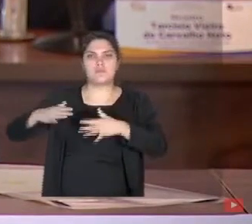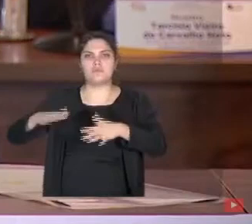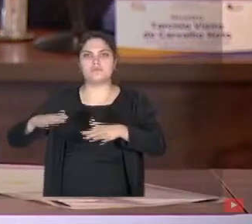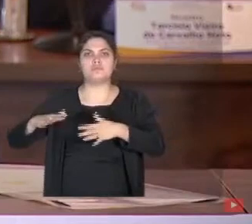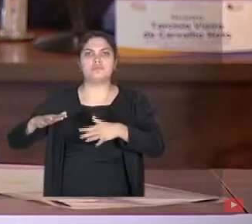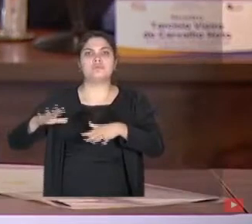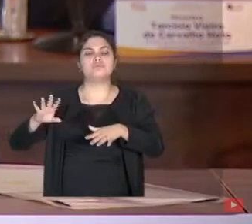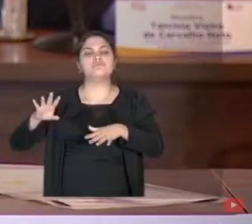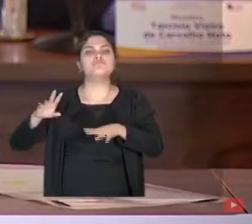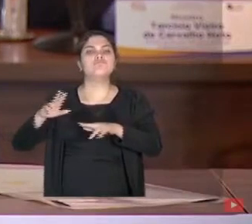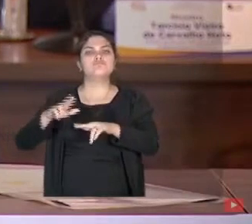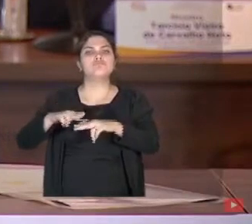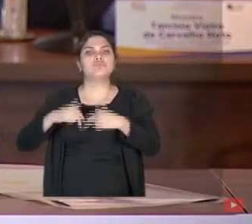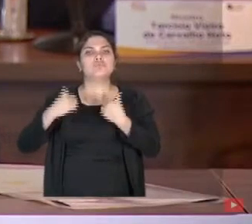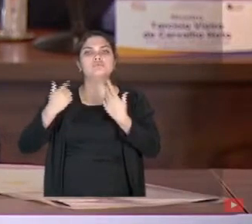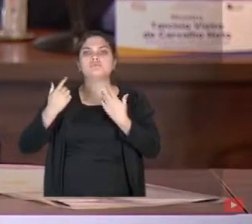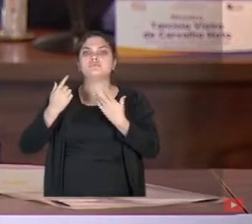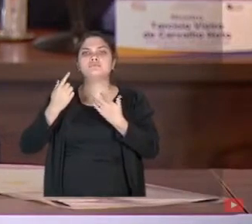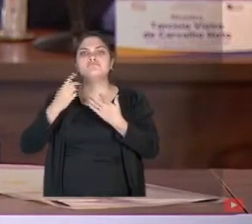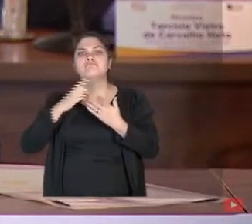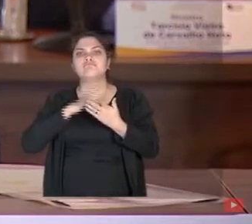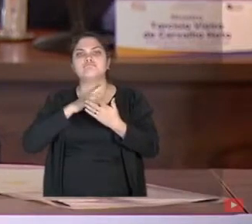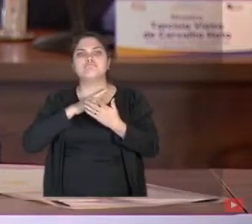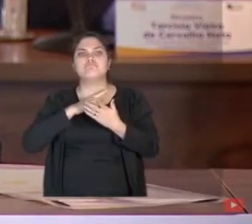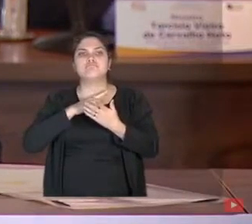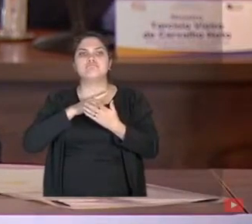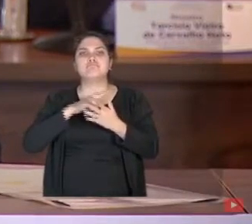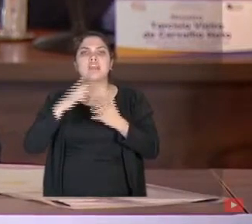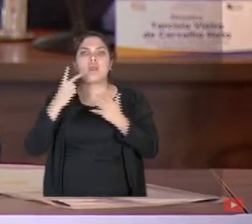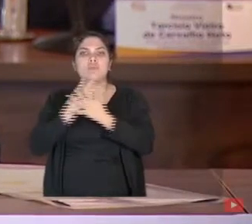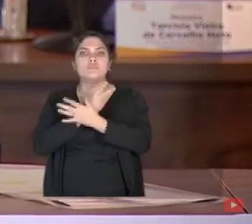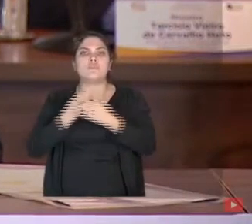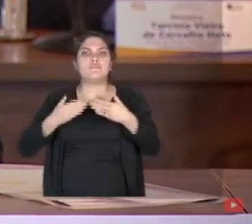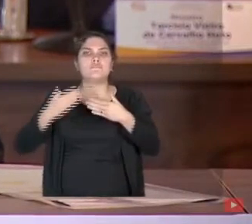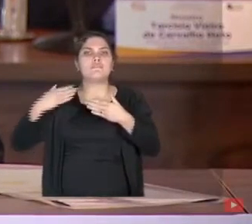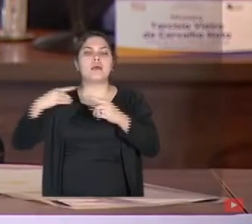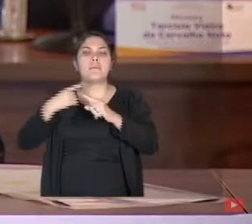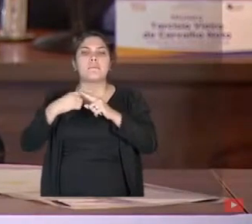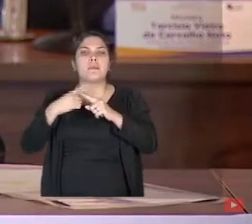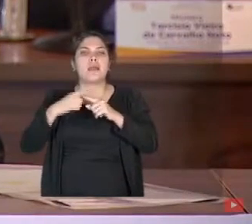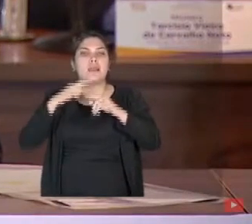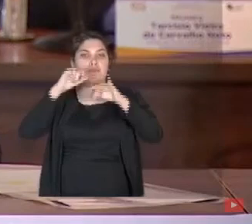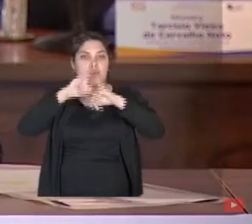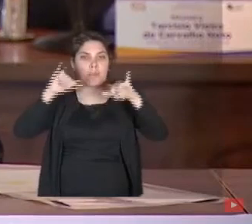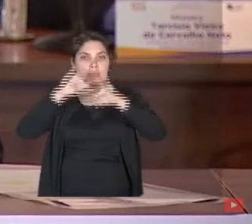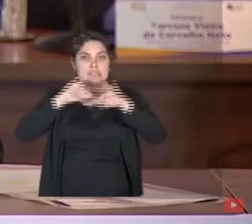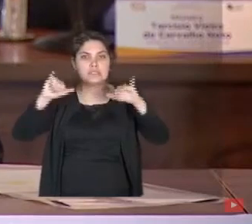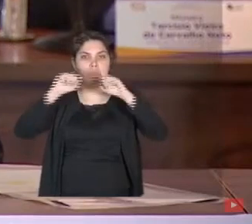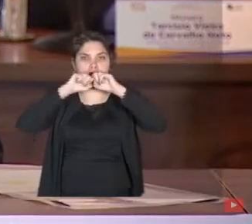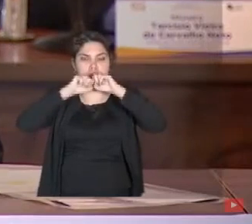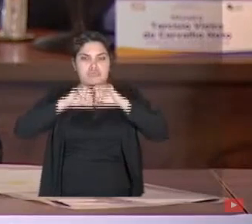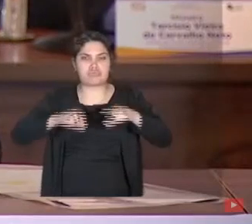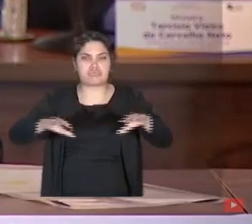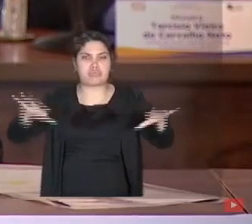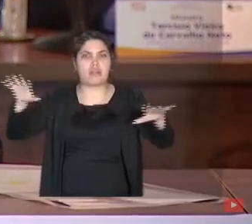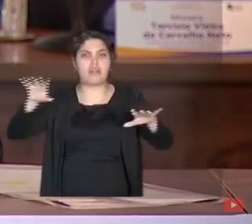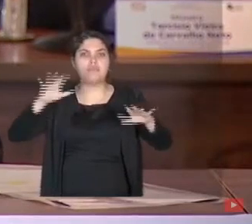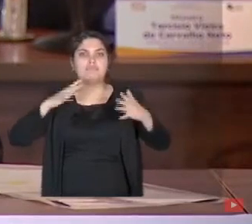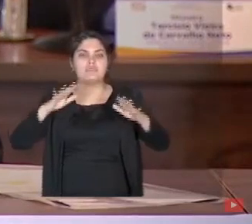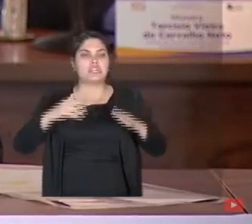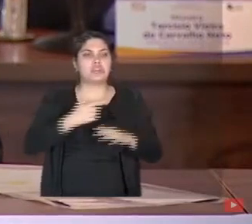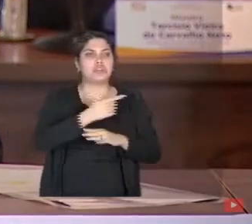provavelmente se refere a fatos bastante pretéritos, porque as informações que foram vazadas são informações